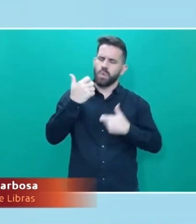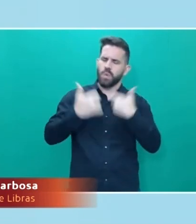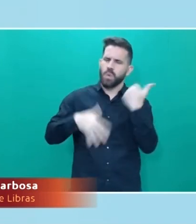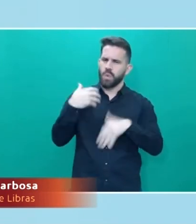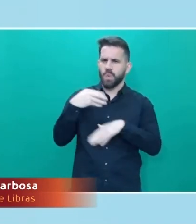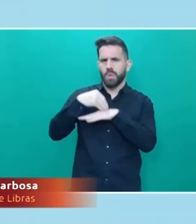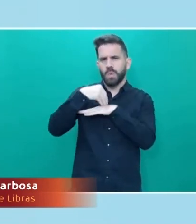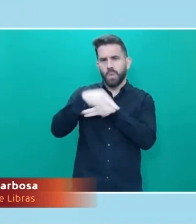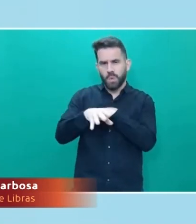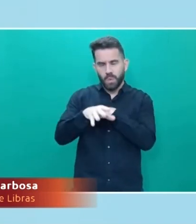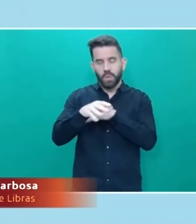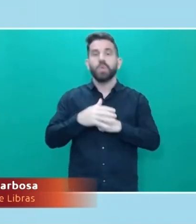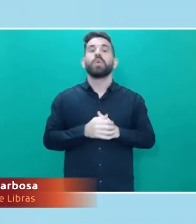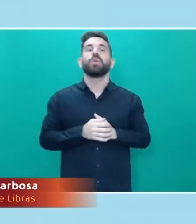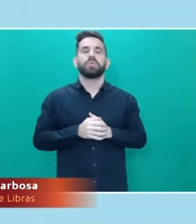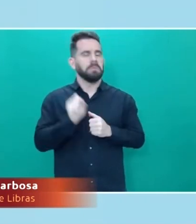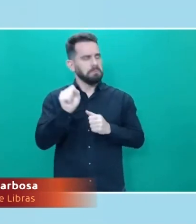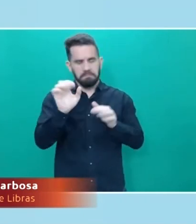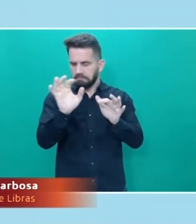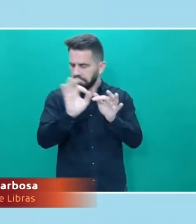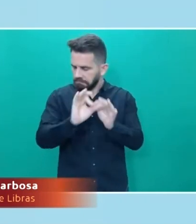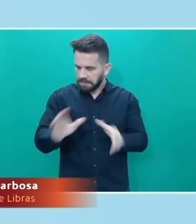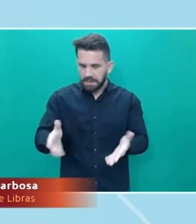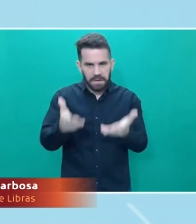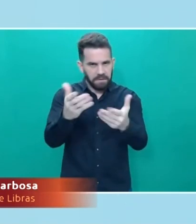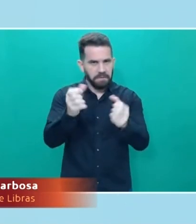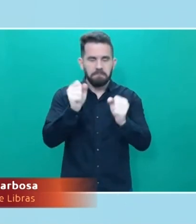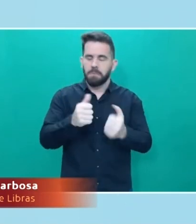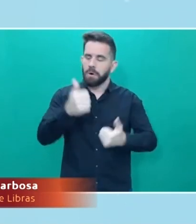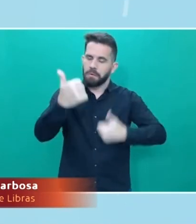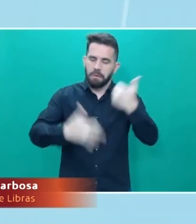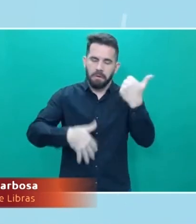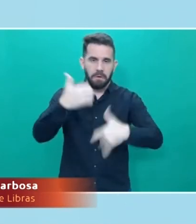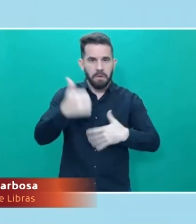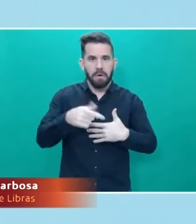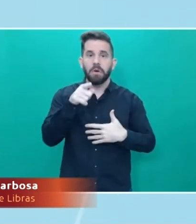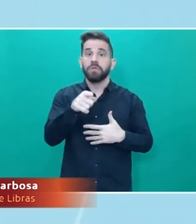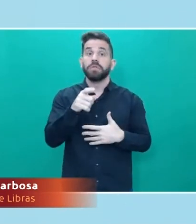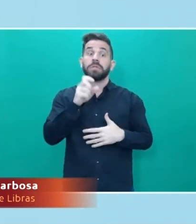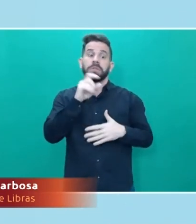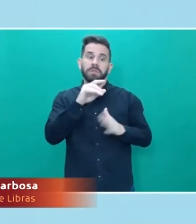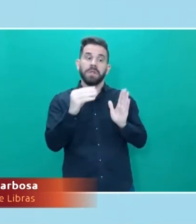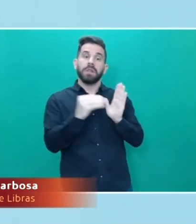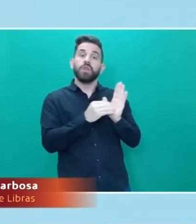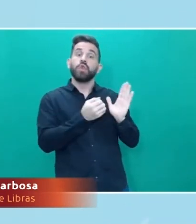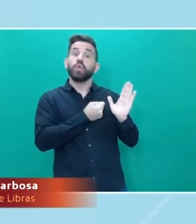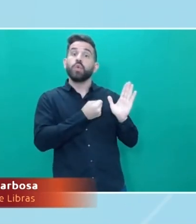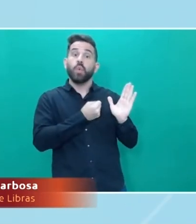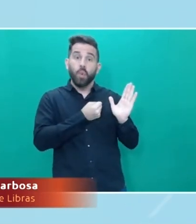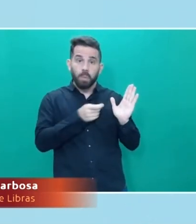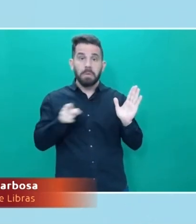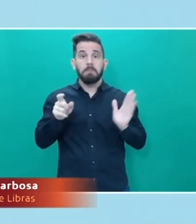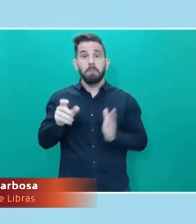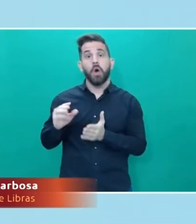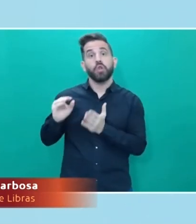Carlos deixar o telefone aqui na tela enquanto você fala, que é para quem ainda não anotou o número poder conversar com você e saber um pouco mais sobre o